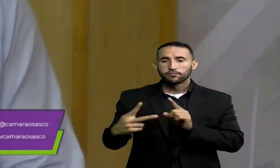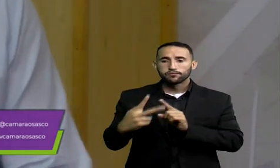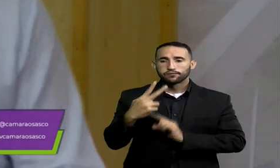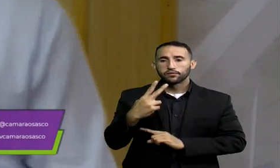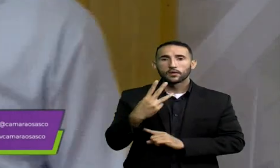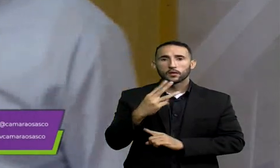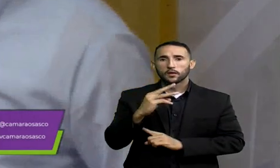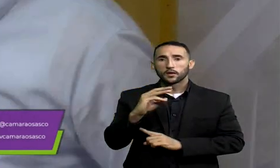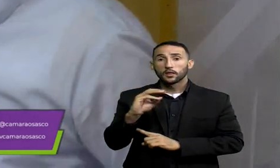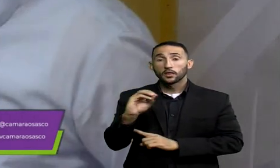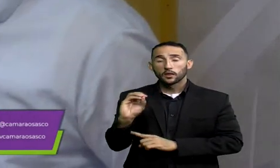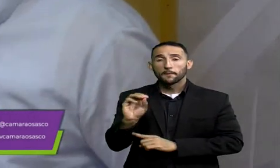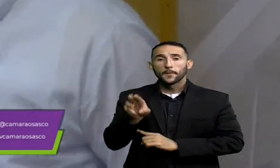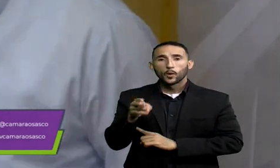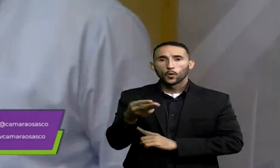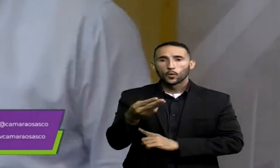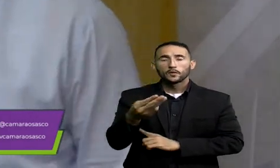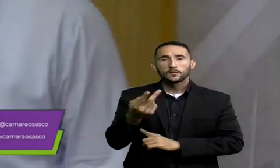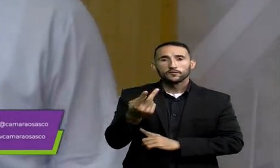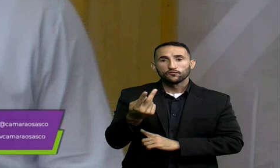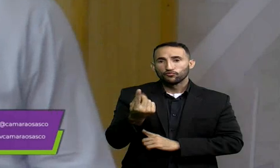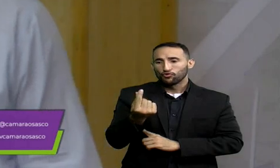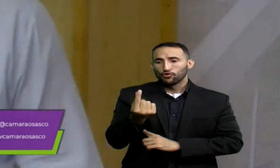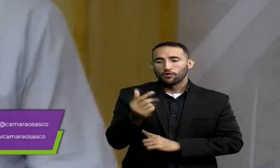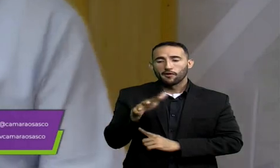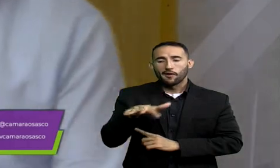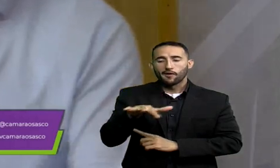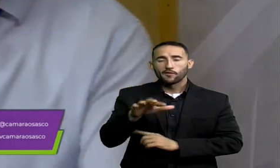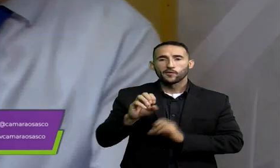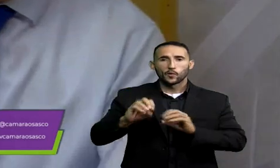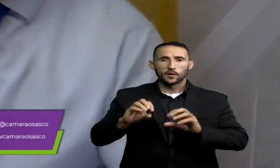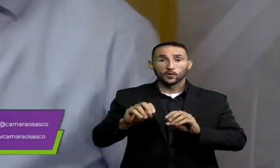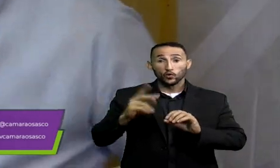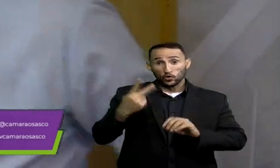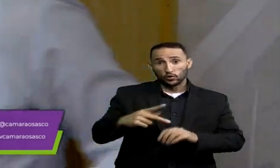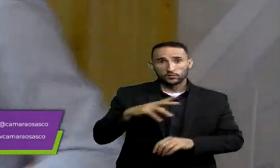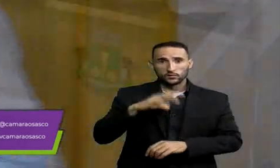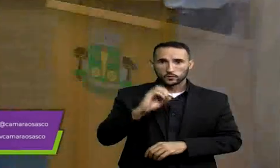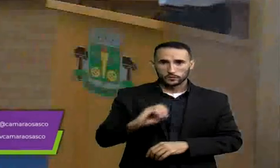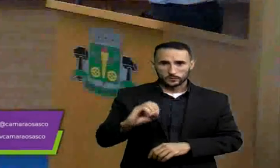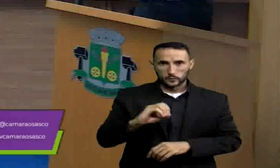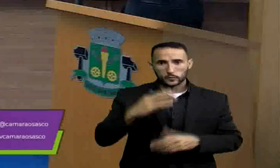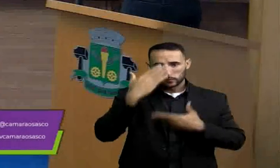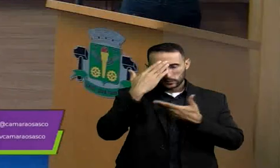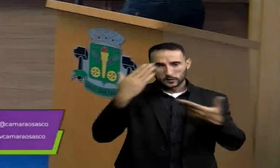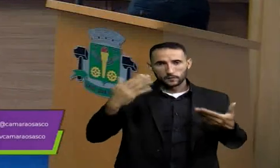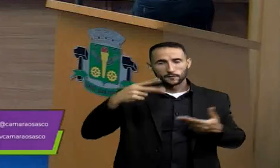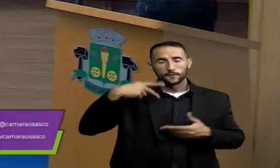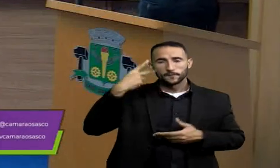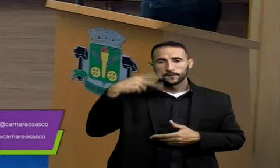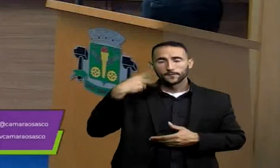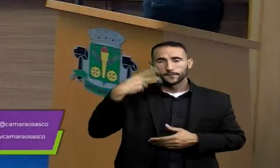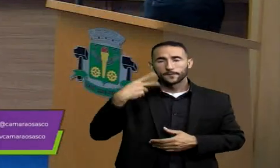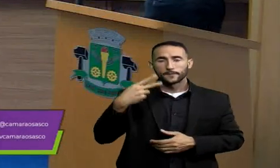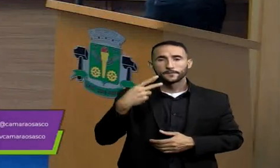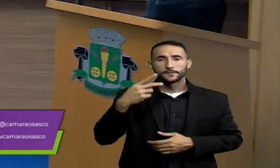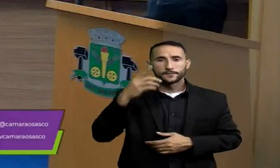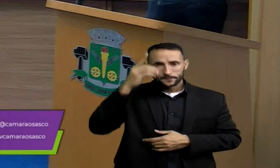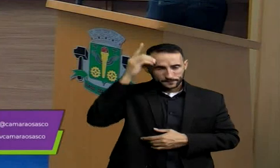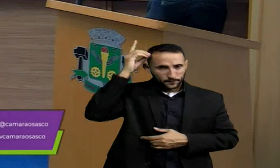educação só da cidade de Osasco senhor presidente obrigado obrigado Nobre Vereador